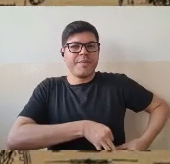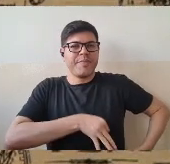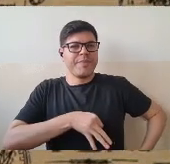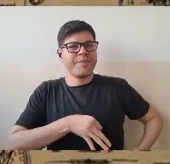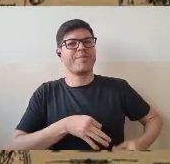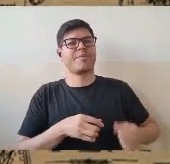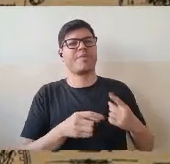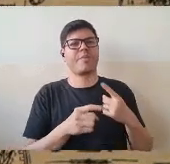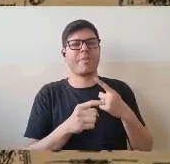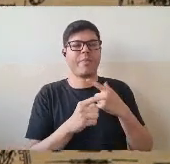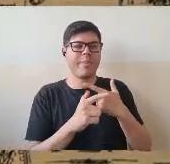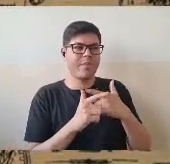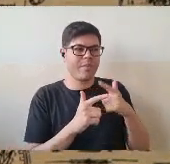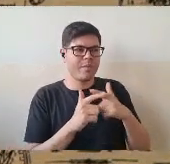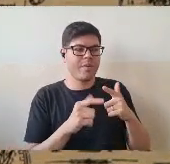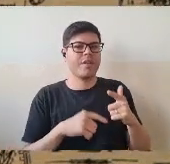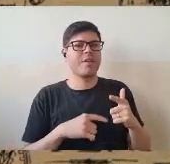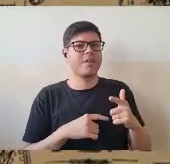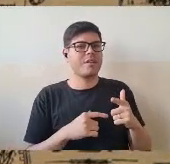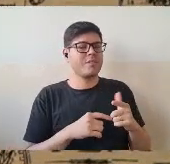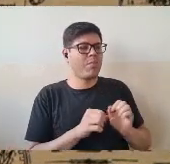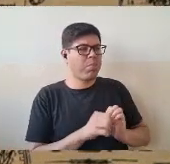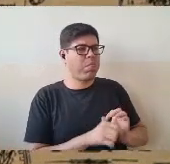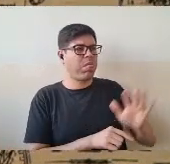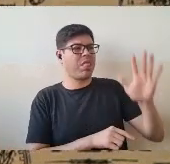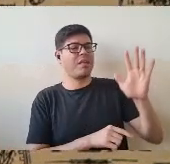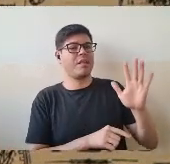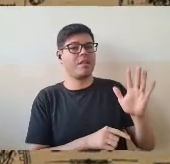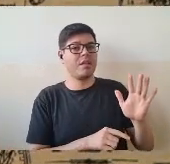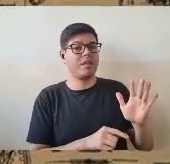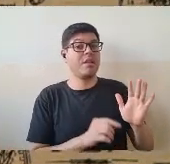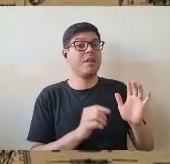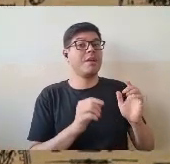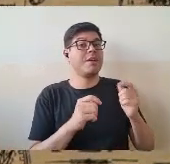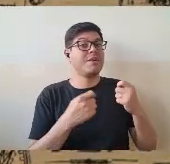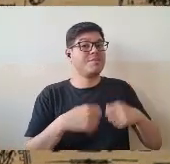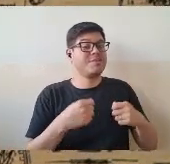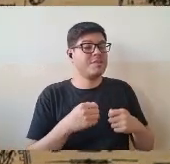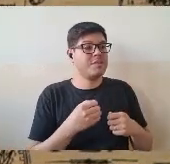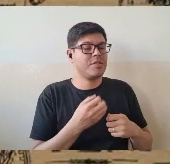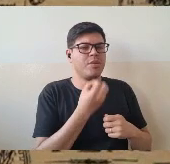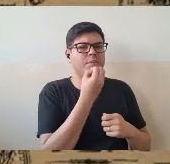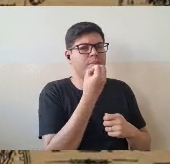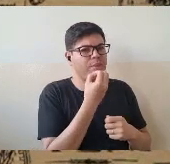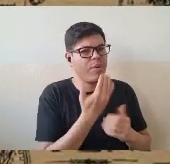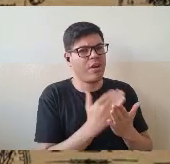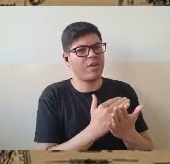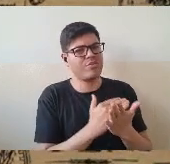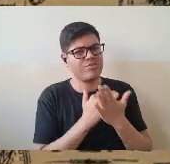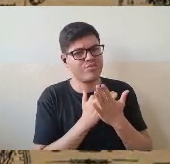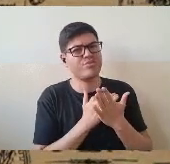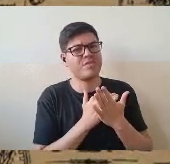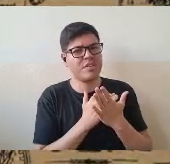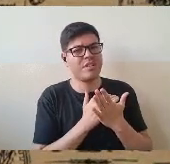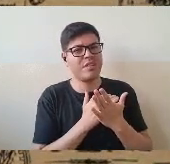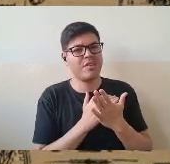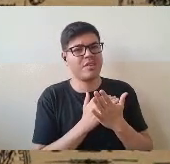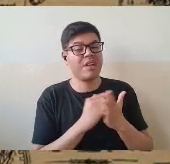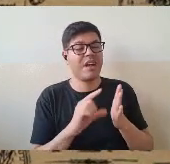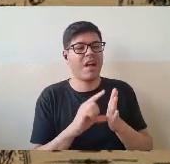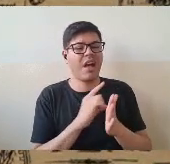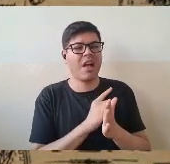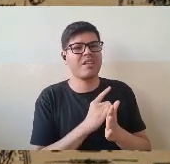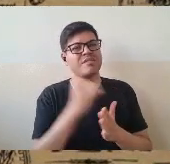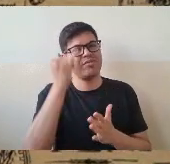Sim. entendeu? Você não chega ao fim do deserto. Tá? Eu acho assim, basicamente eu divido os